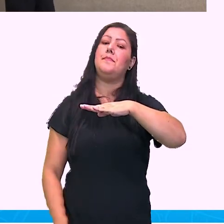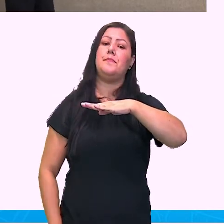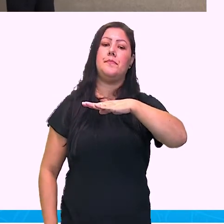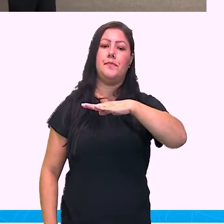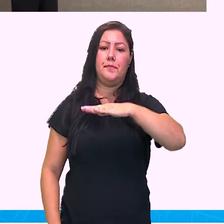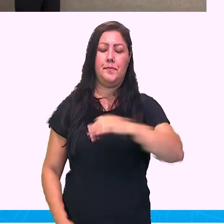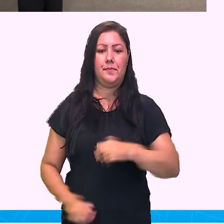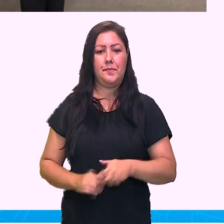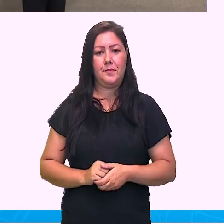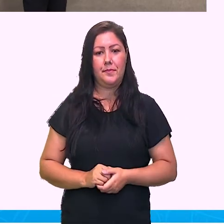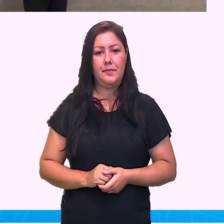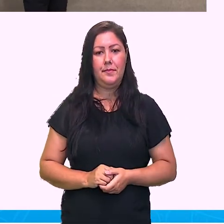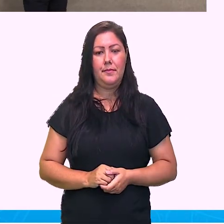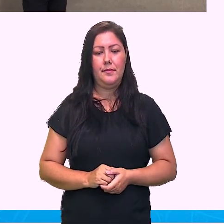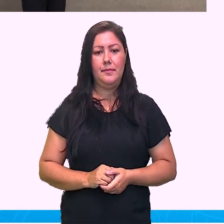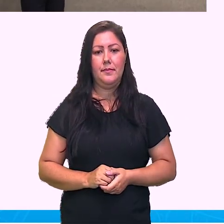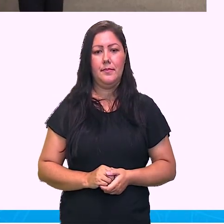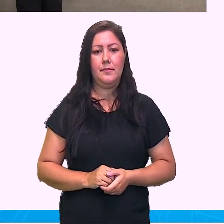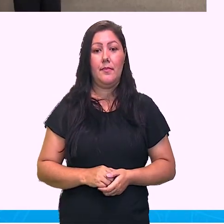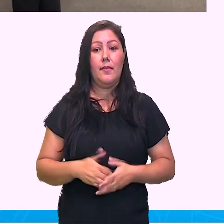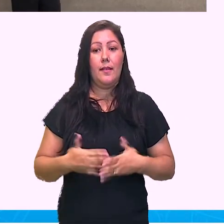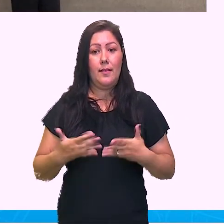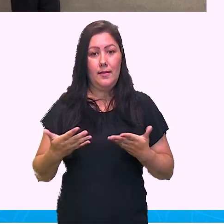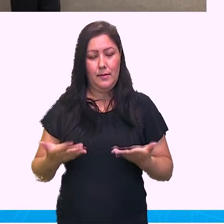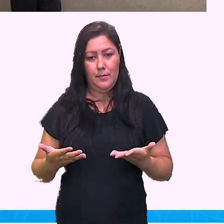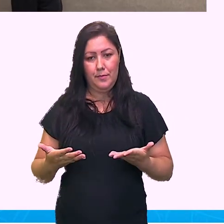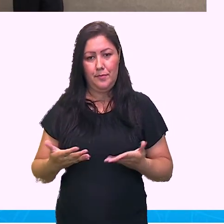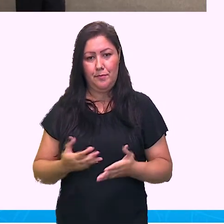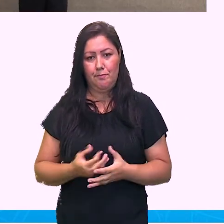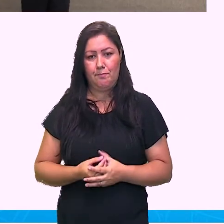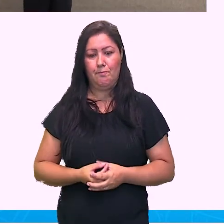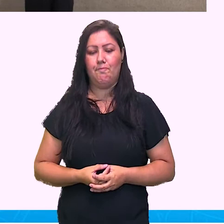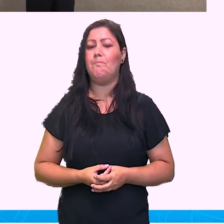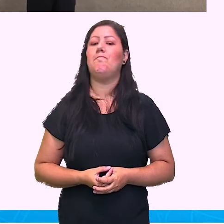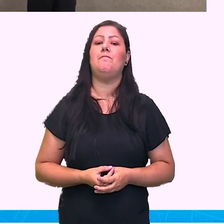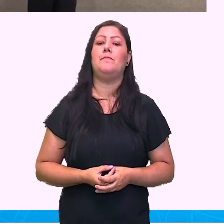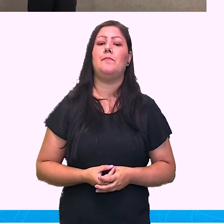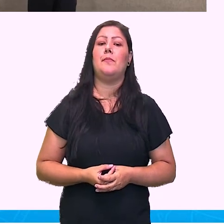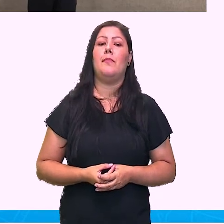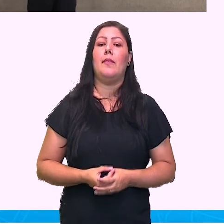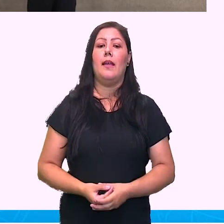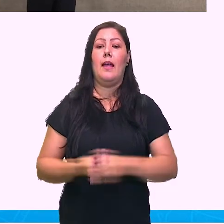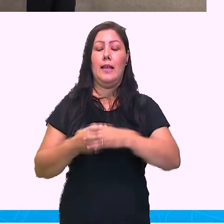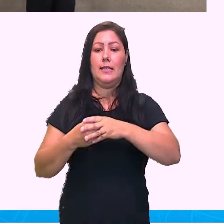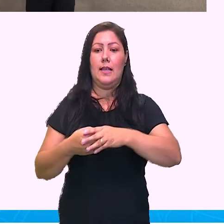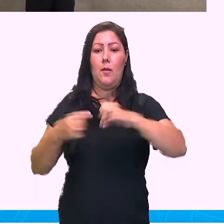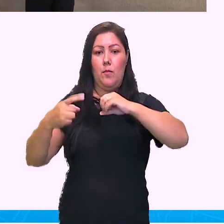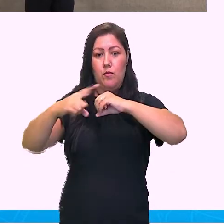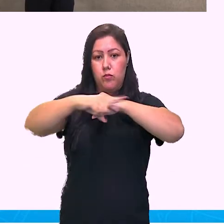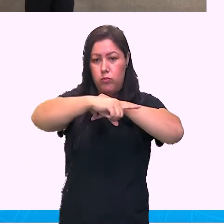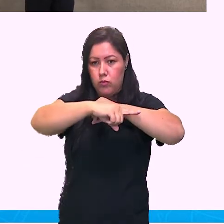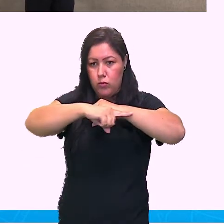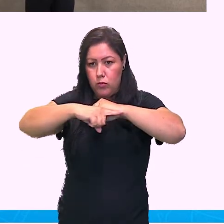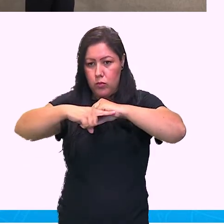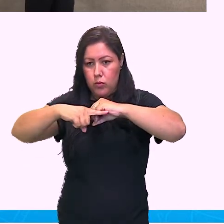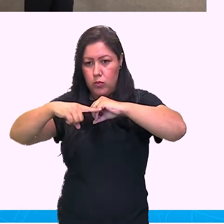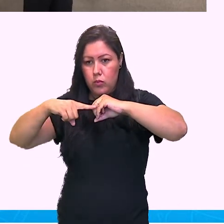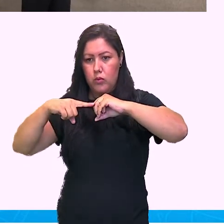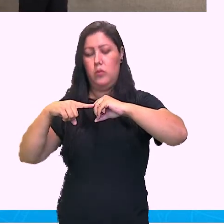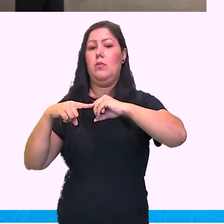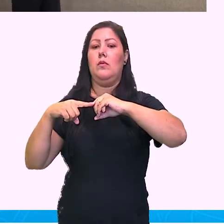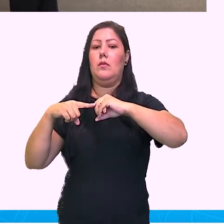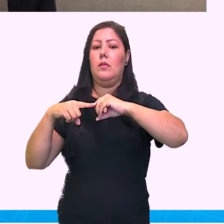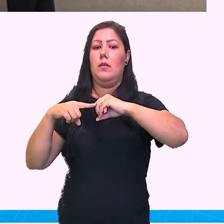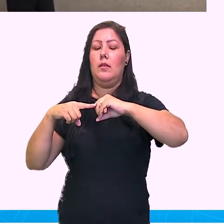Certo? Então, em relação à linha do Equador, que é o